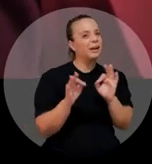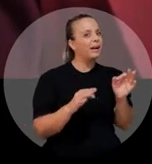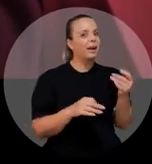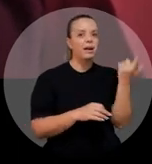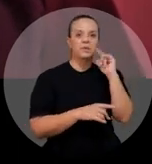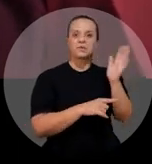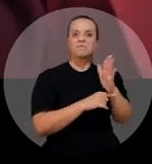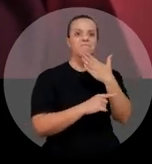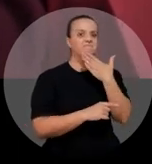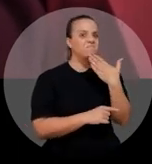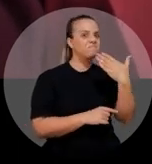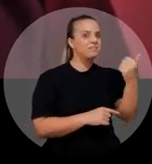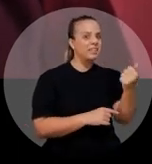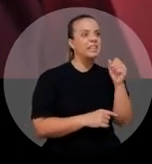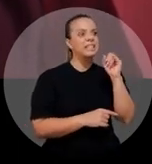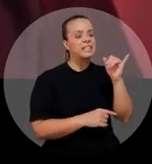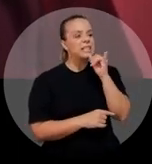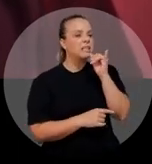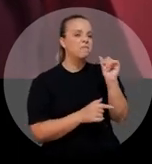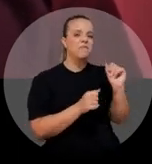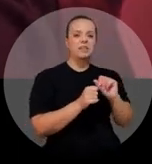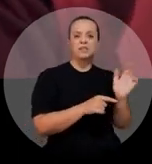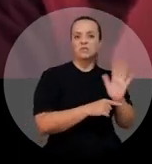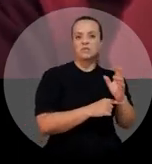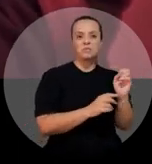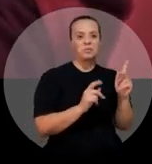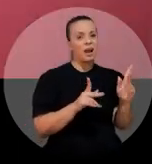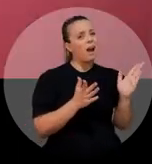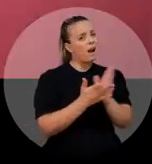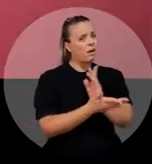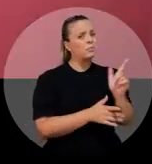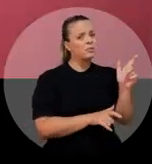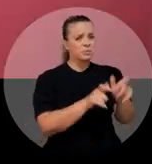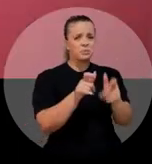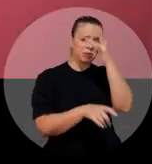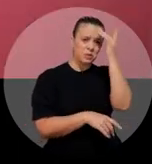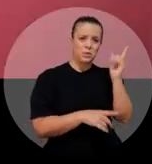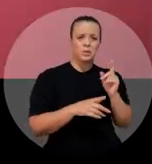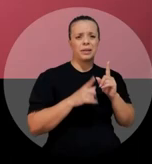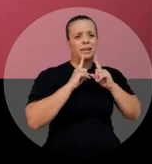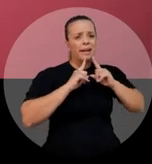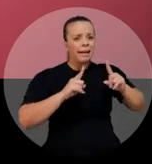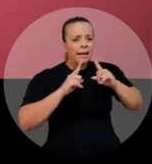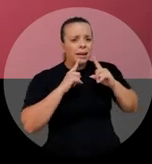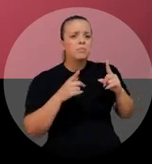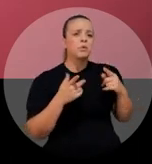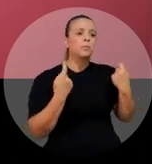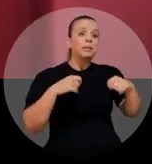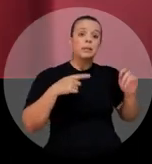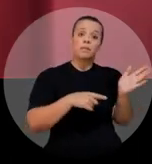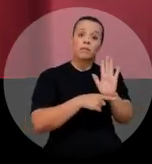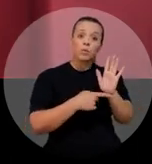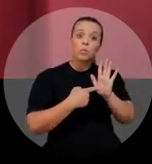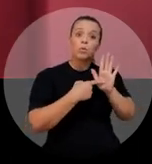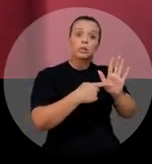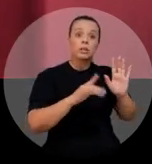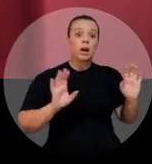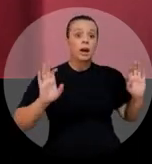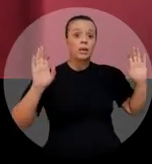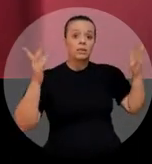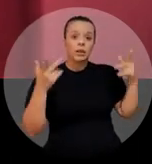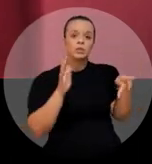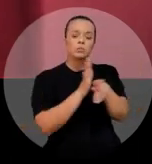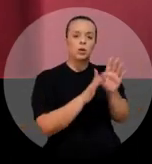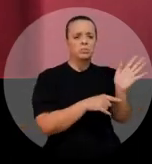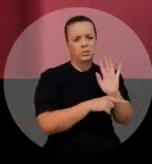muito melhor do que se fosse um filme ok, se fosse um filme bom. Até a gente reclamou, assim, da gente não colocar ele em festivais. Mas depois a